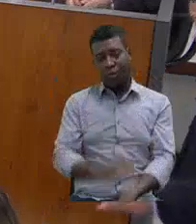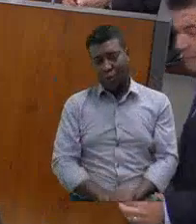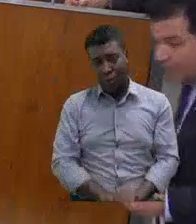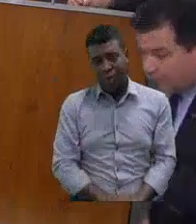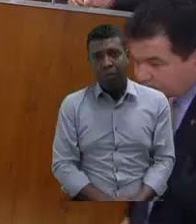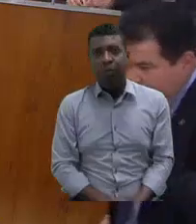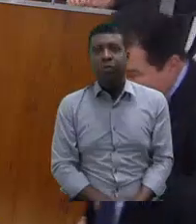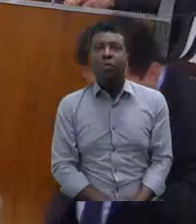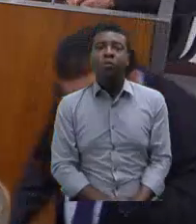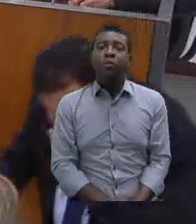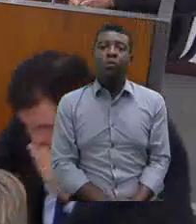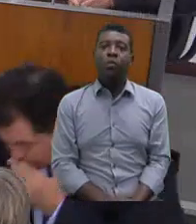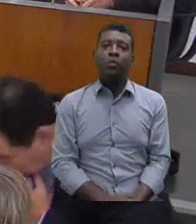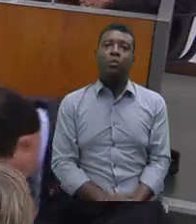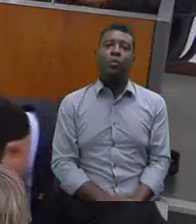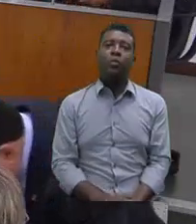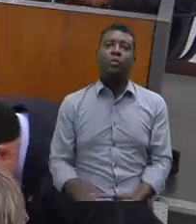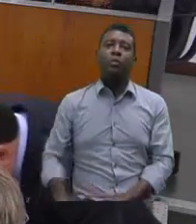Não, tá bom.